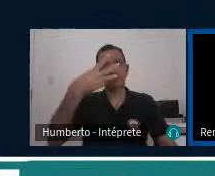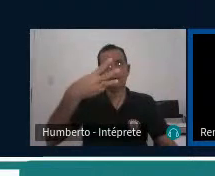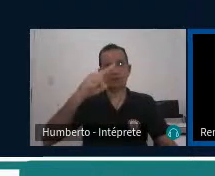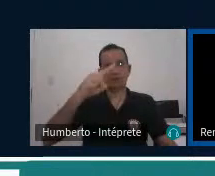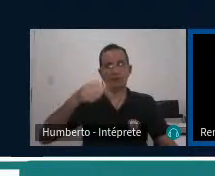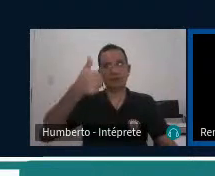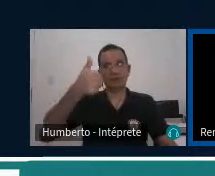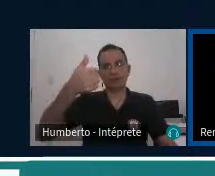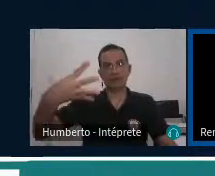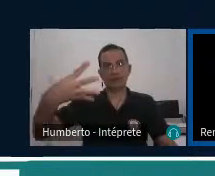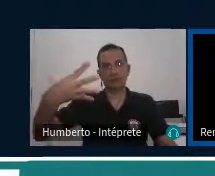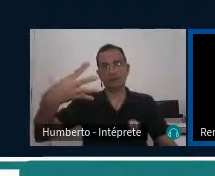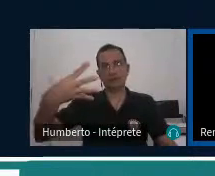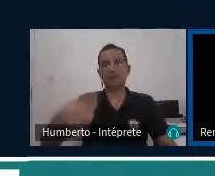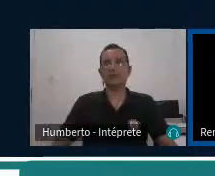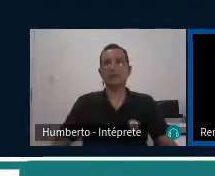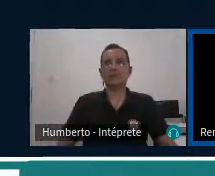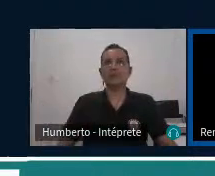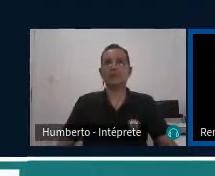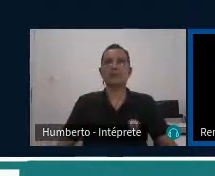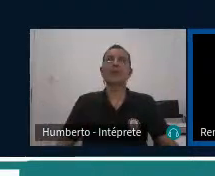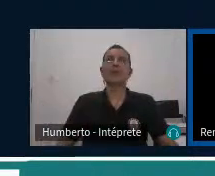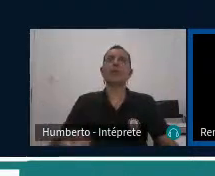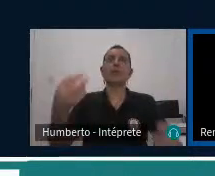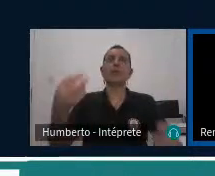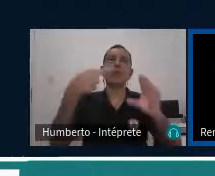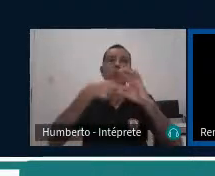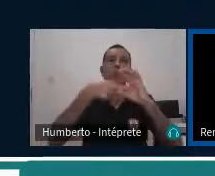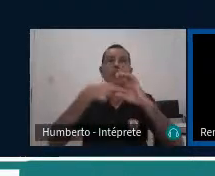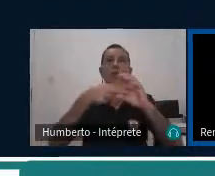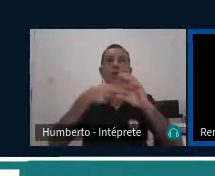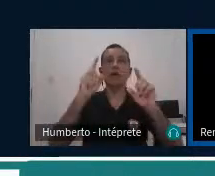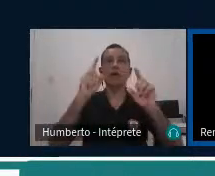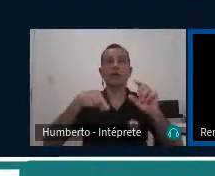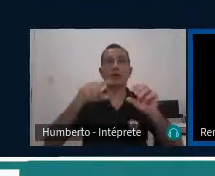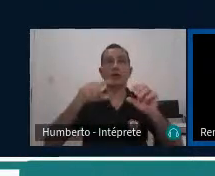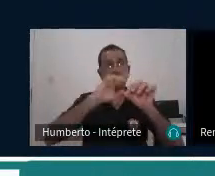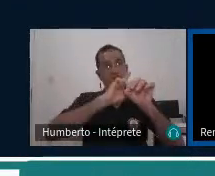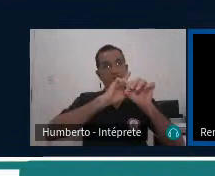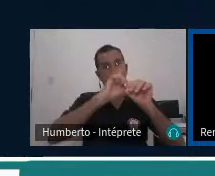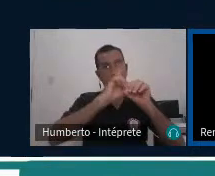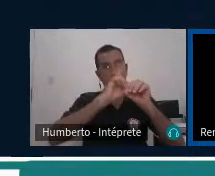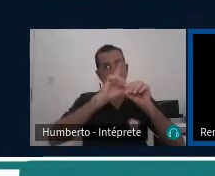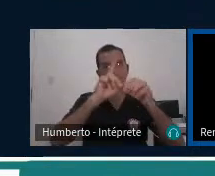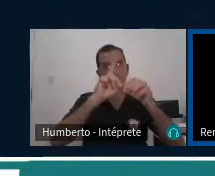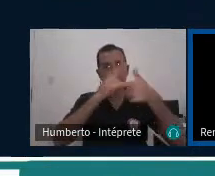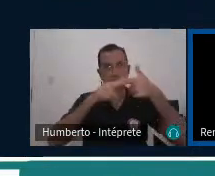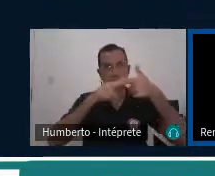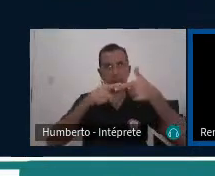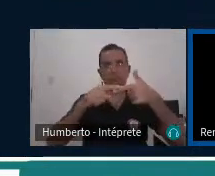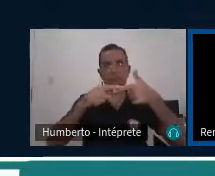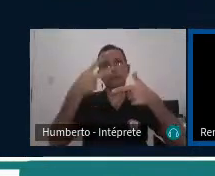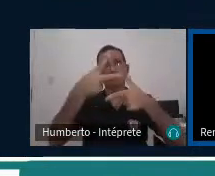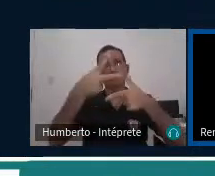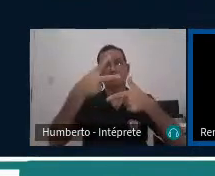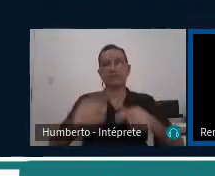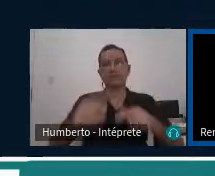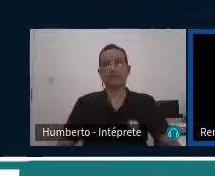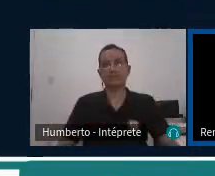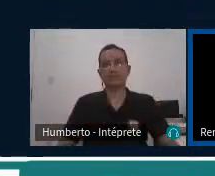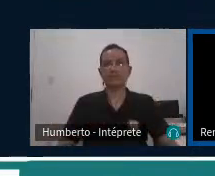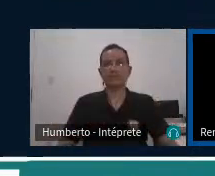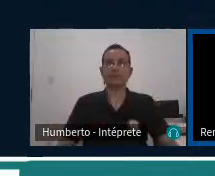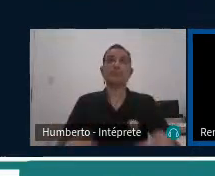2, é o diâmetro dividido por 2, quanto é o diâmetro que ele me deu? 24. Se o diâmetro é 24, o raio